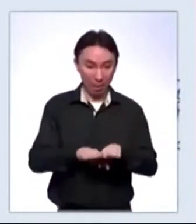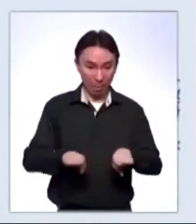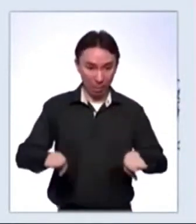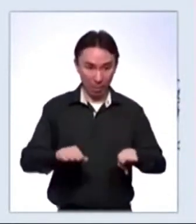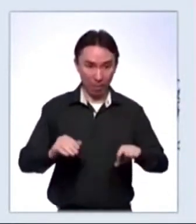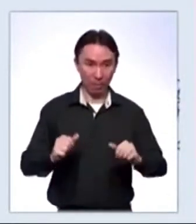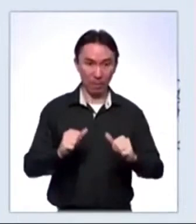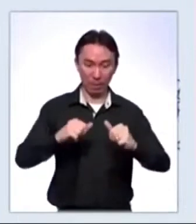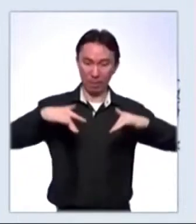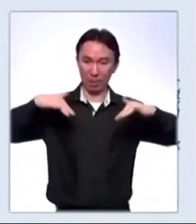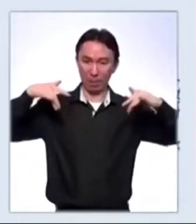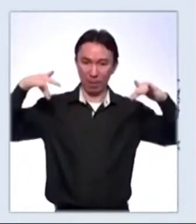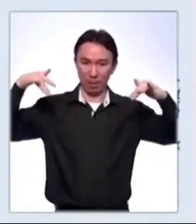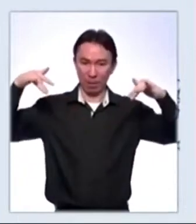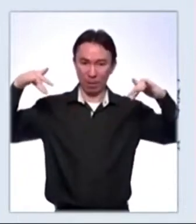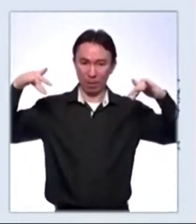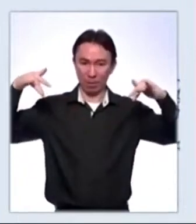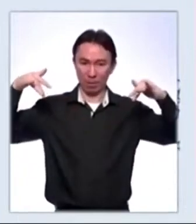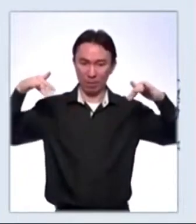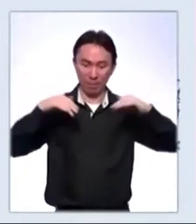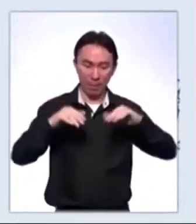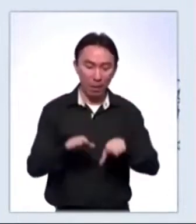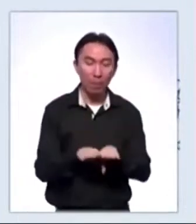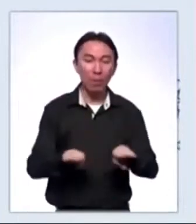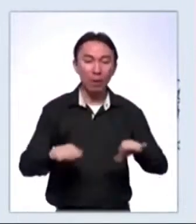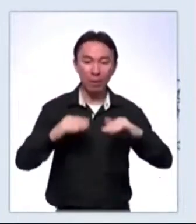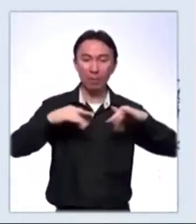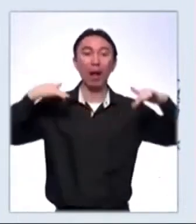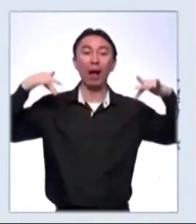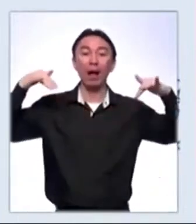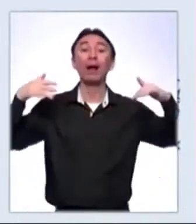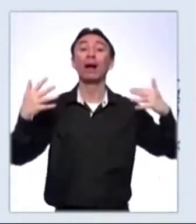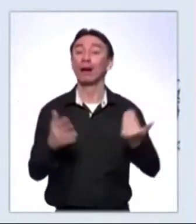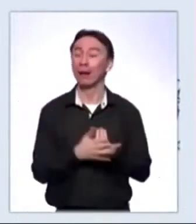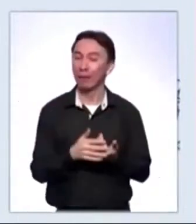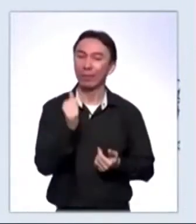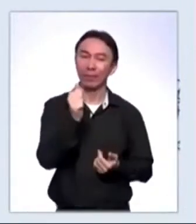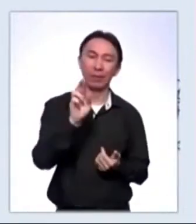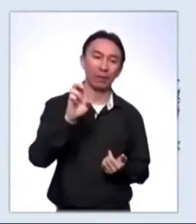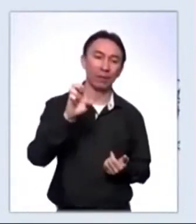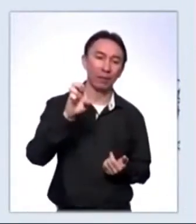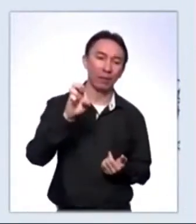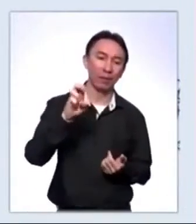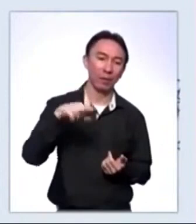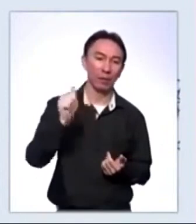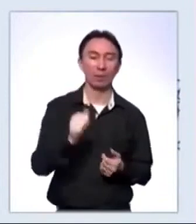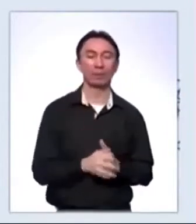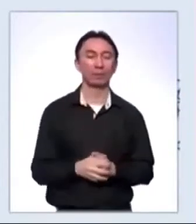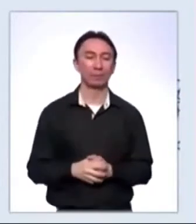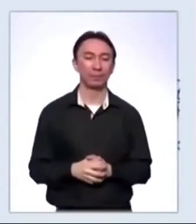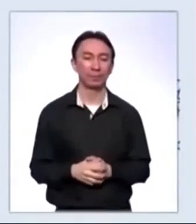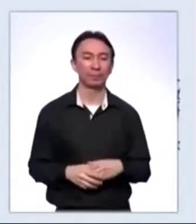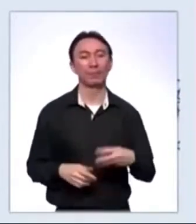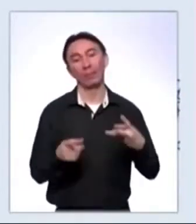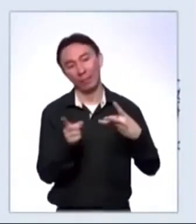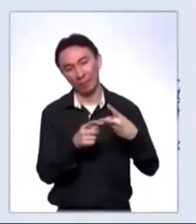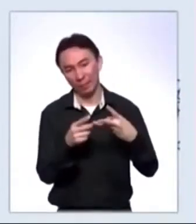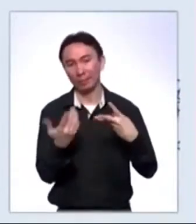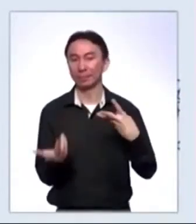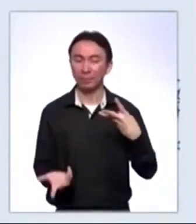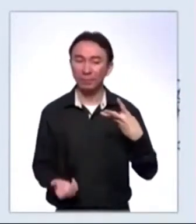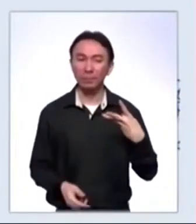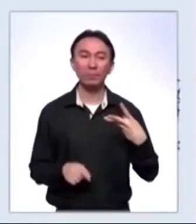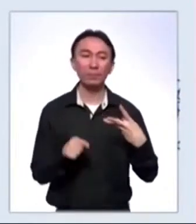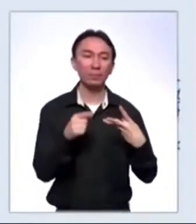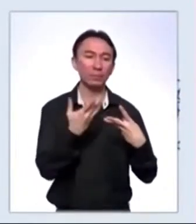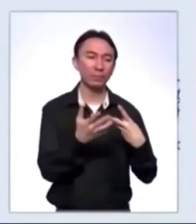uma arquibancada, a plateia está acima. Como o palco está embaixo, é um teatro de arena. E aí, obviamente, né,